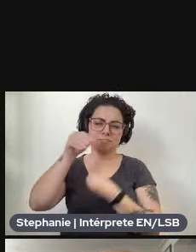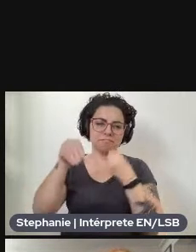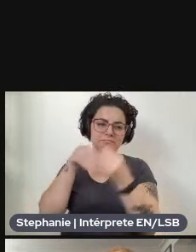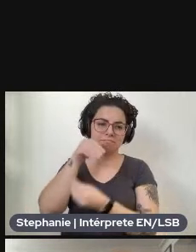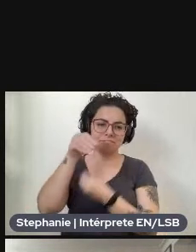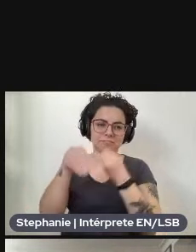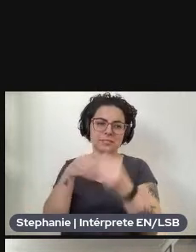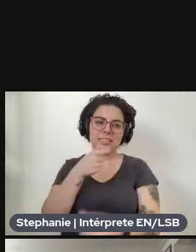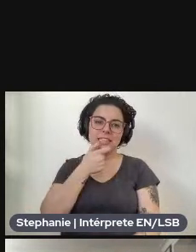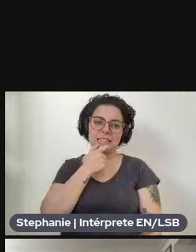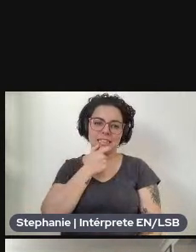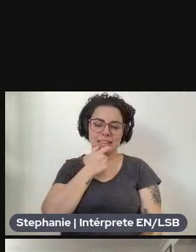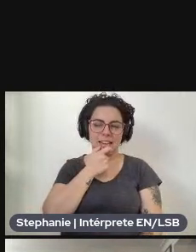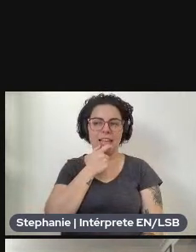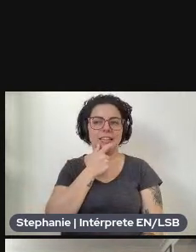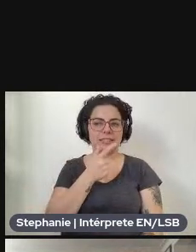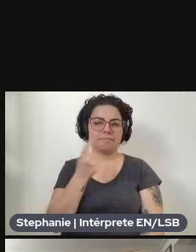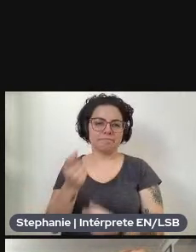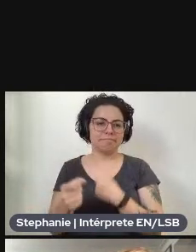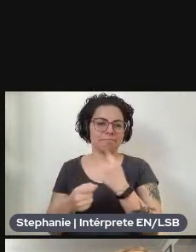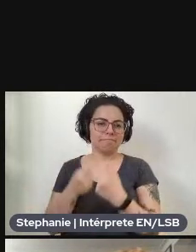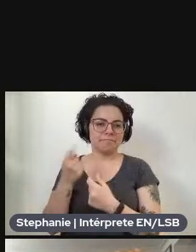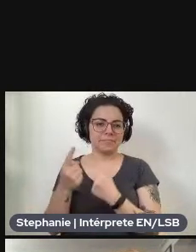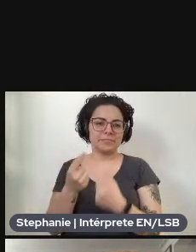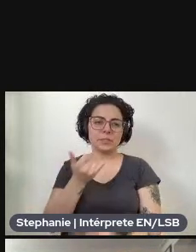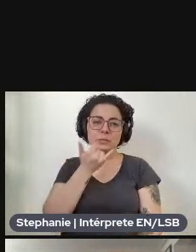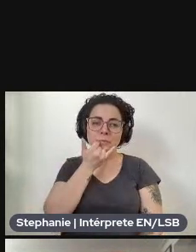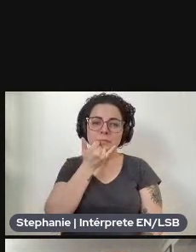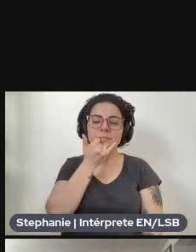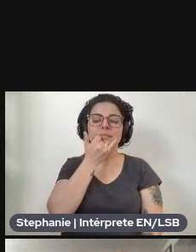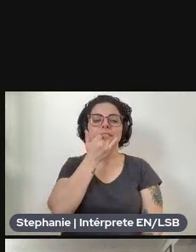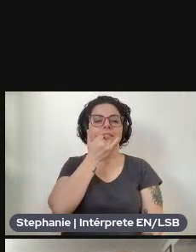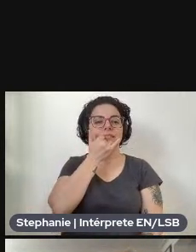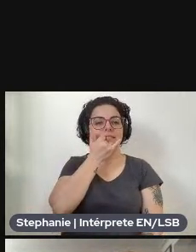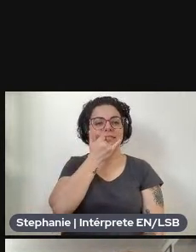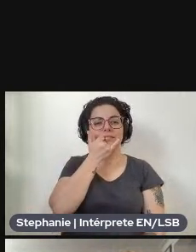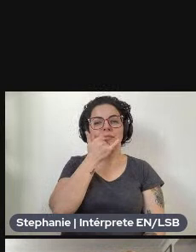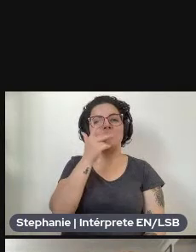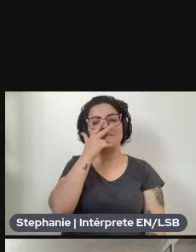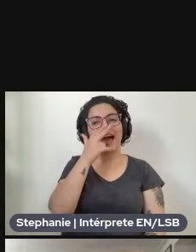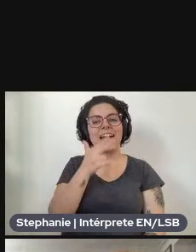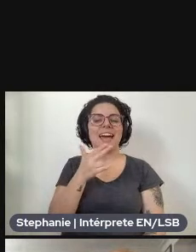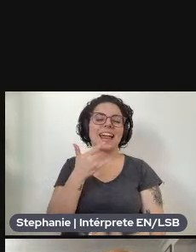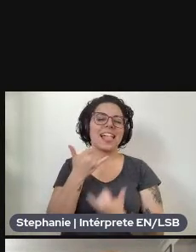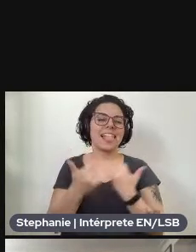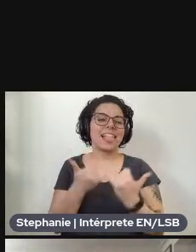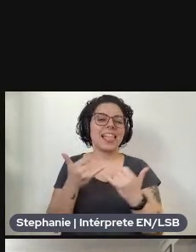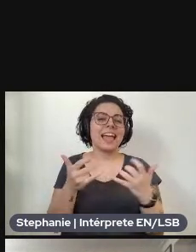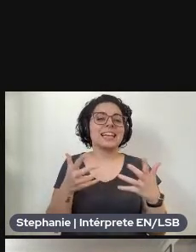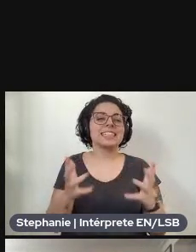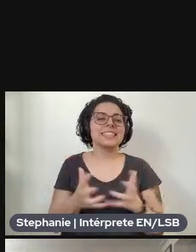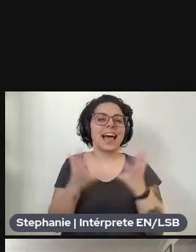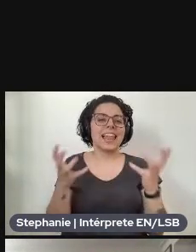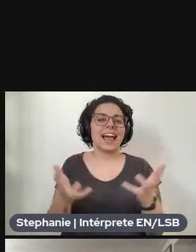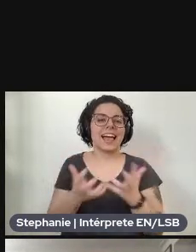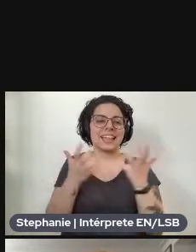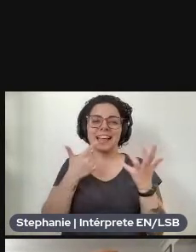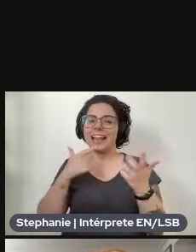pelo meio, eventualmente. Portanto, perdoem-me a salada de línguas,